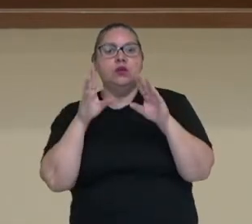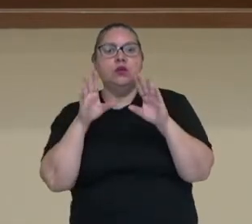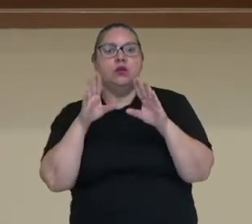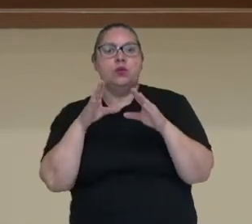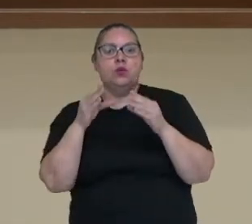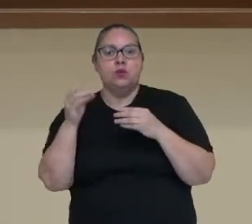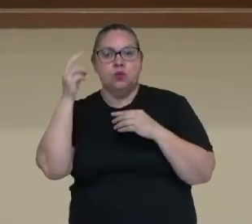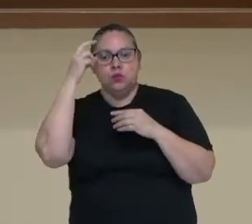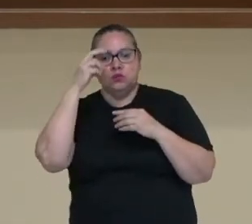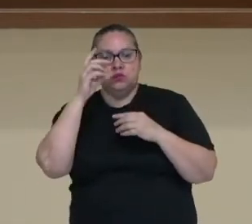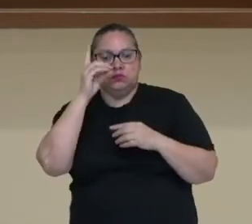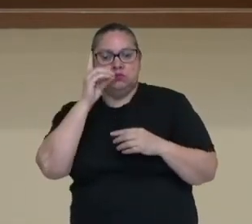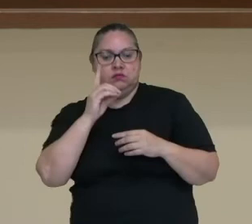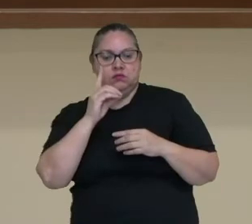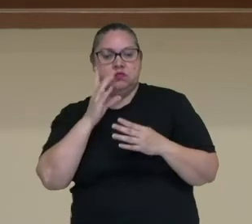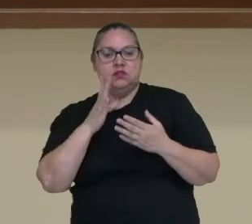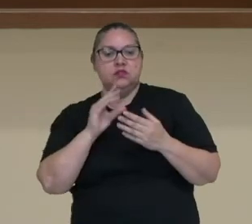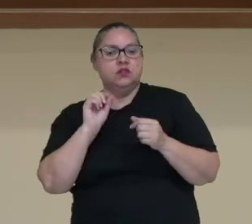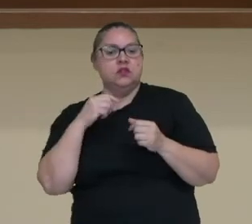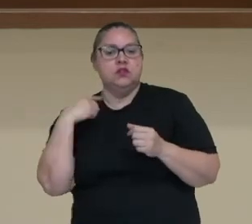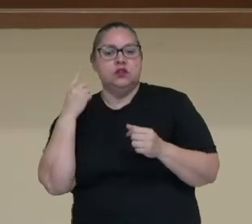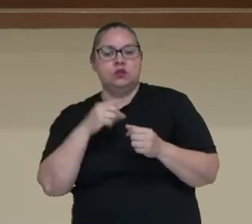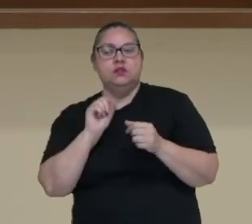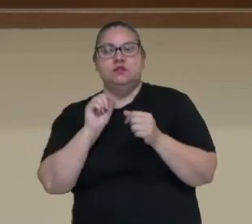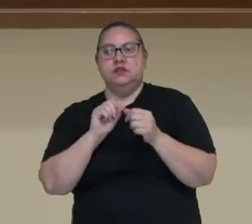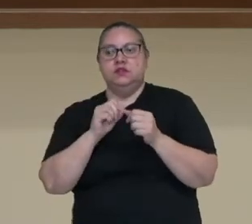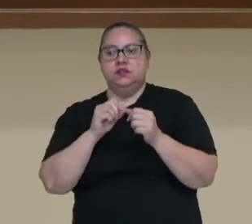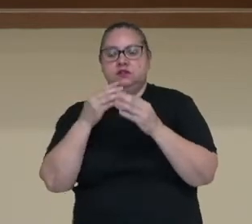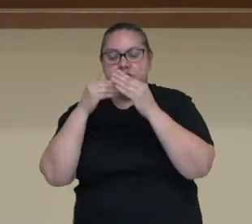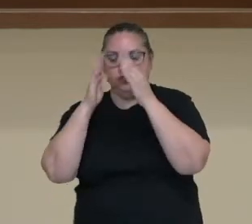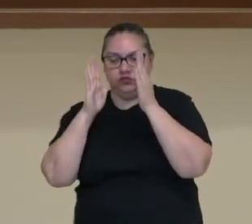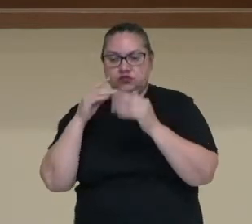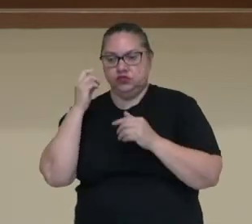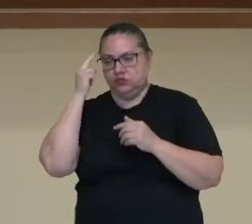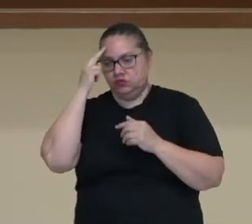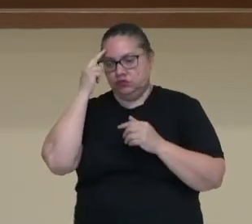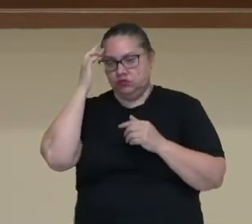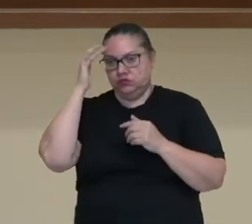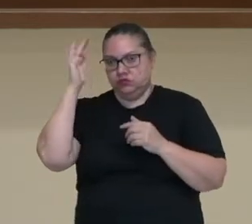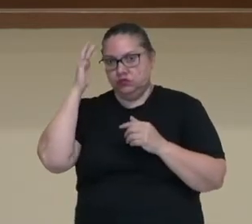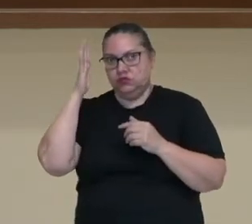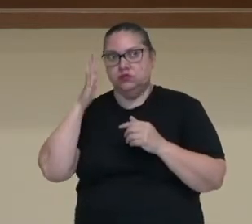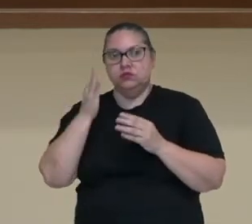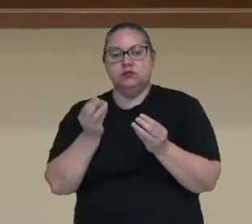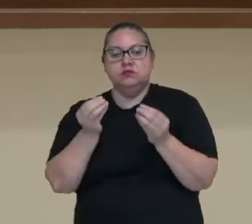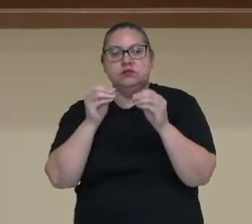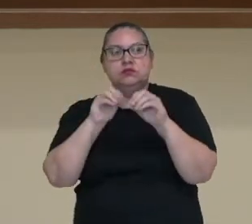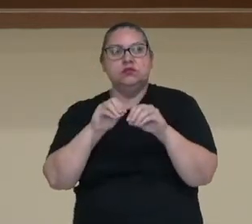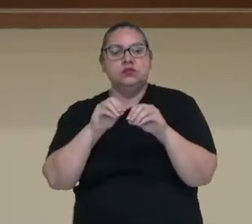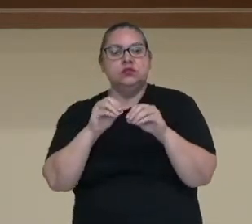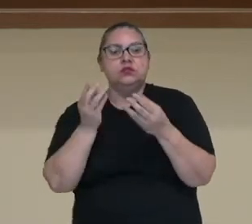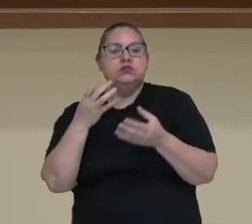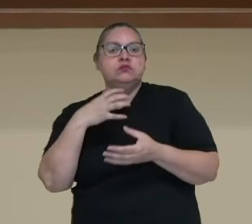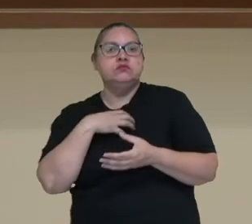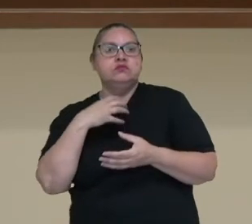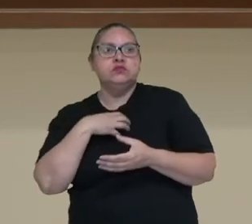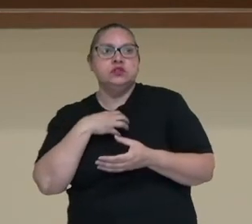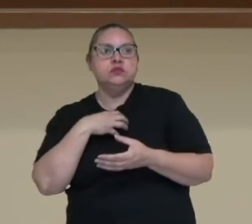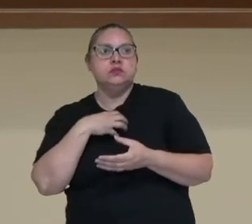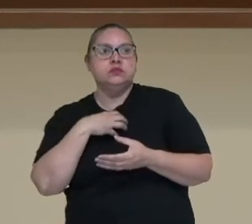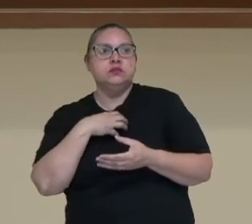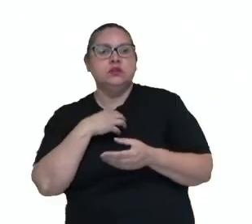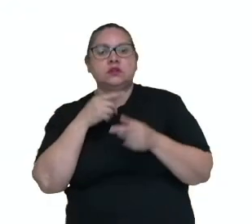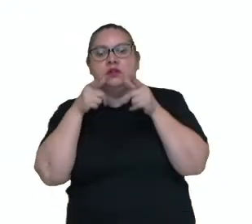você não tem o direito de nos fazer desistir dos sonhos, né? E eu ia colocar de outra maneira. Então